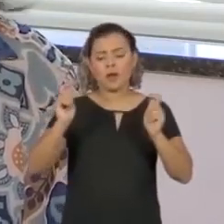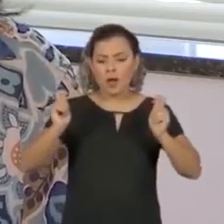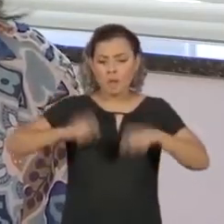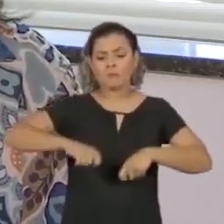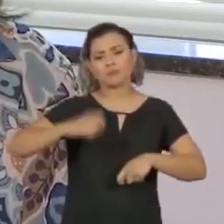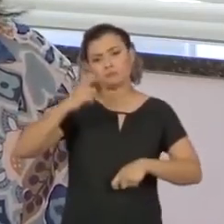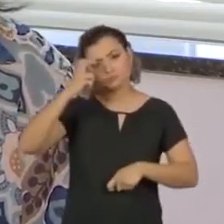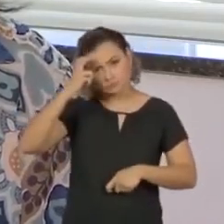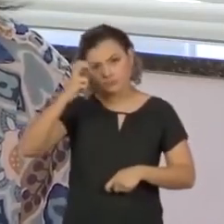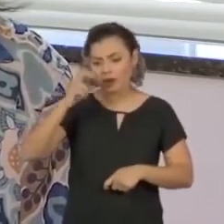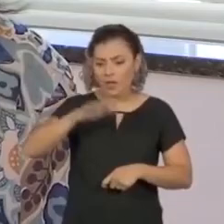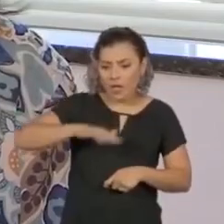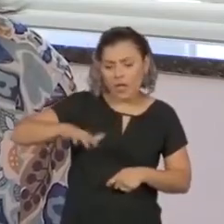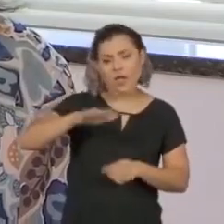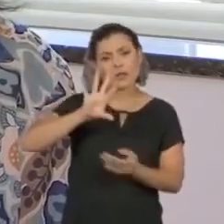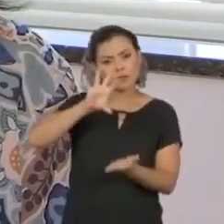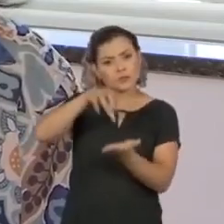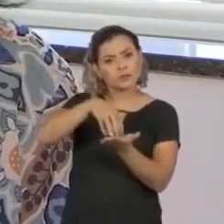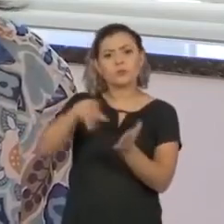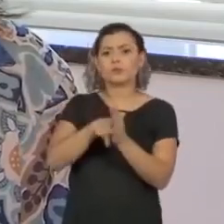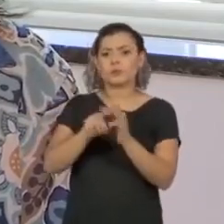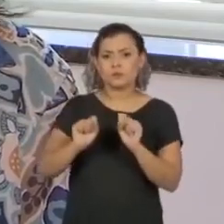competência e finalidade institucional que a defesa dos consumidores